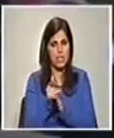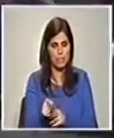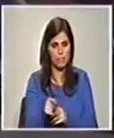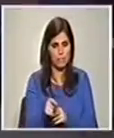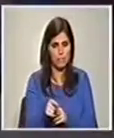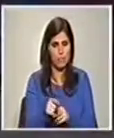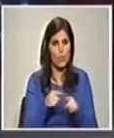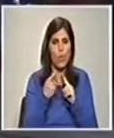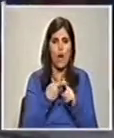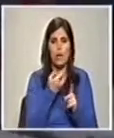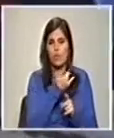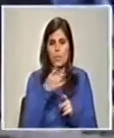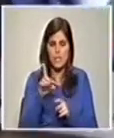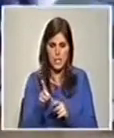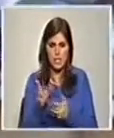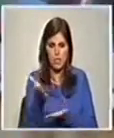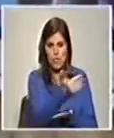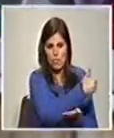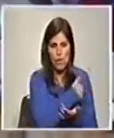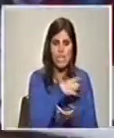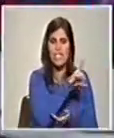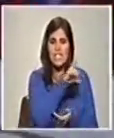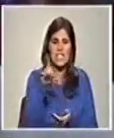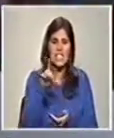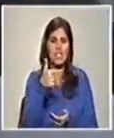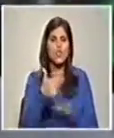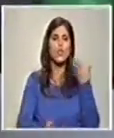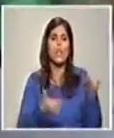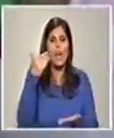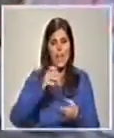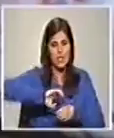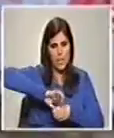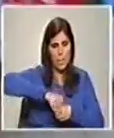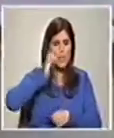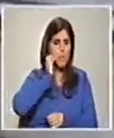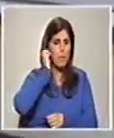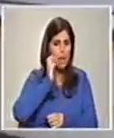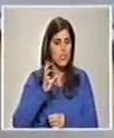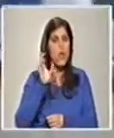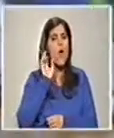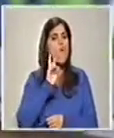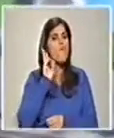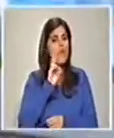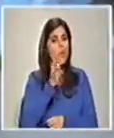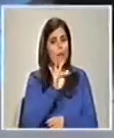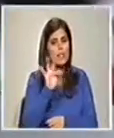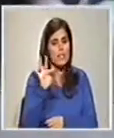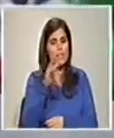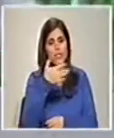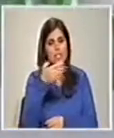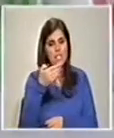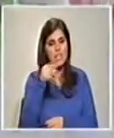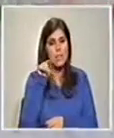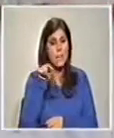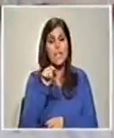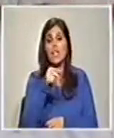Desde 2006 foram recolhidas 600 toneladas de tampinhas, plástico com um valor de 417 mil